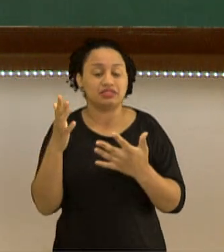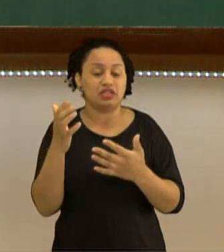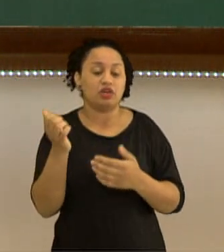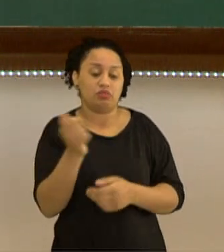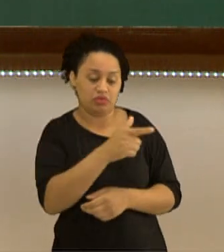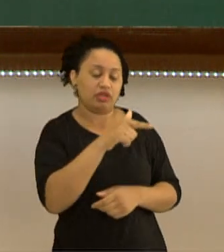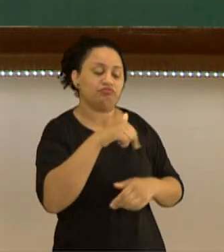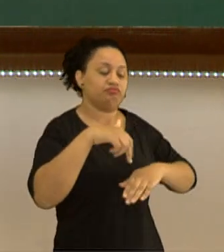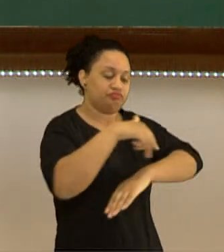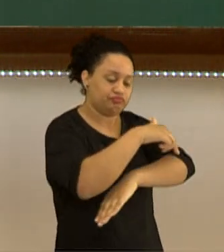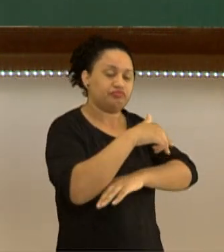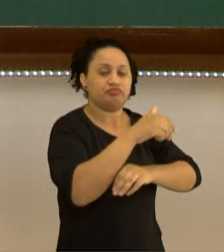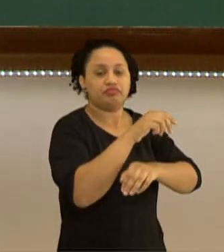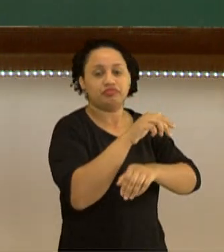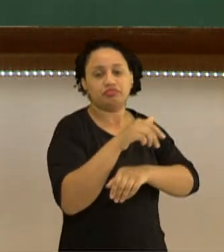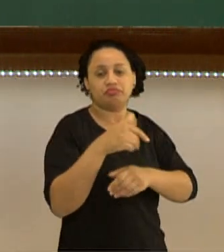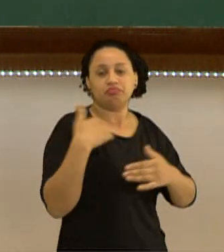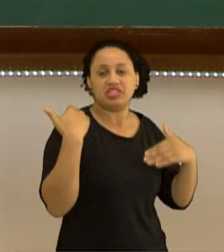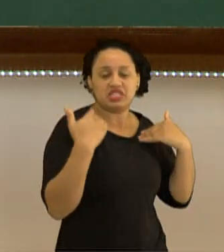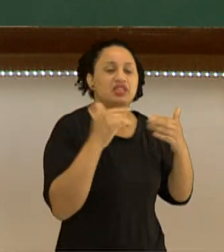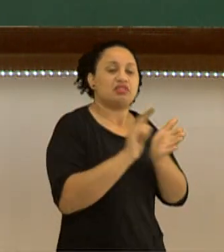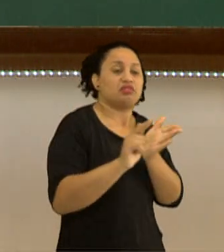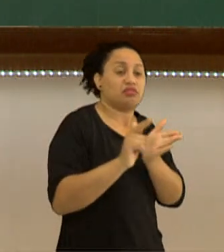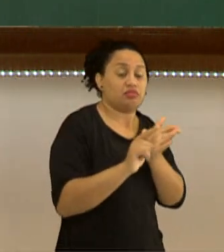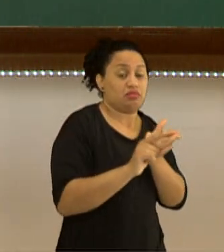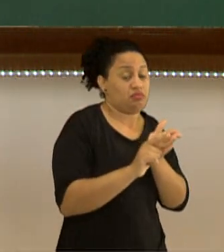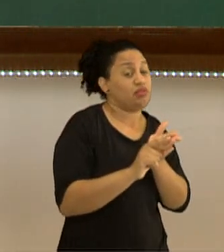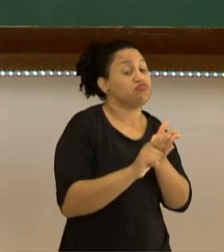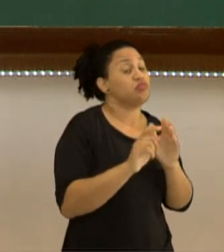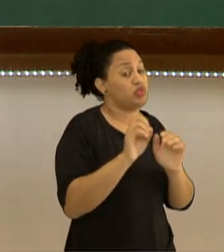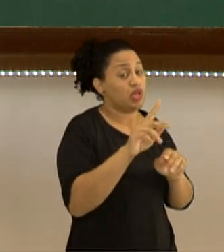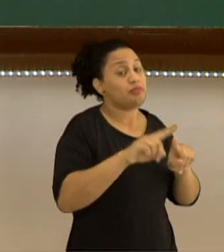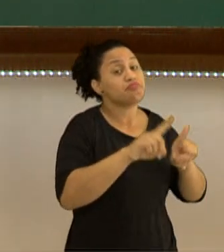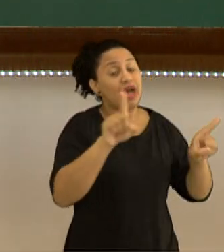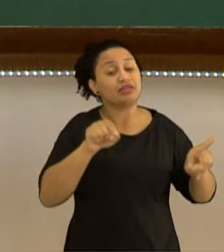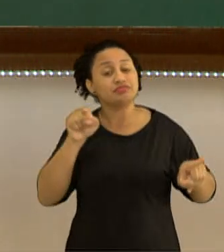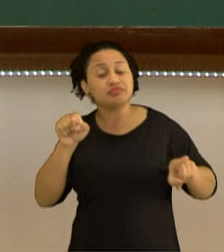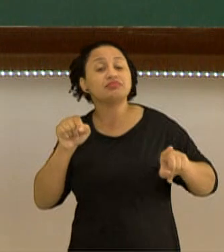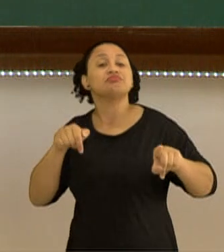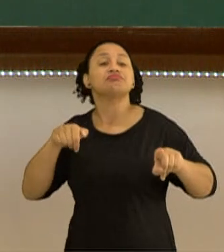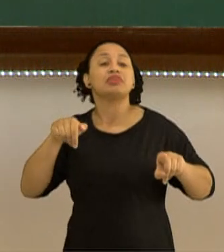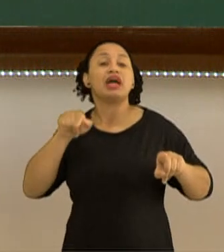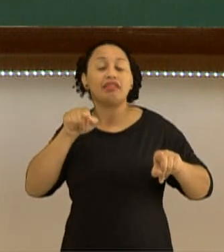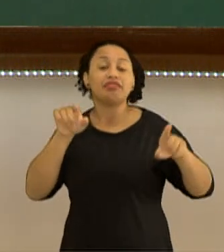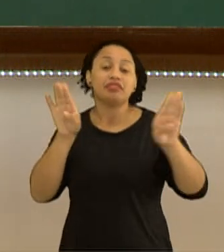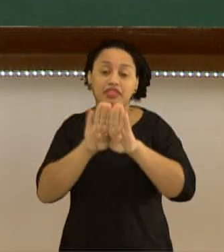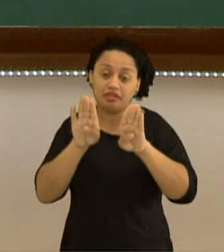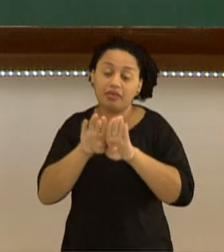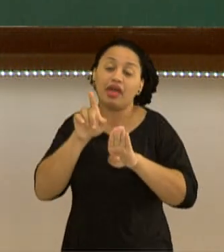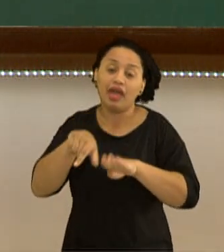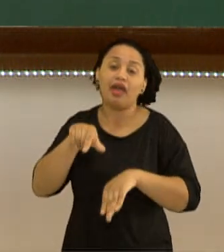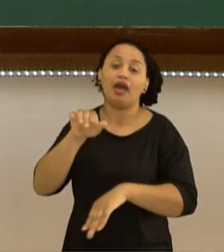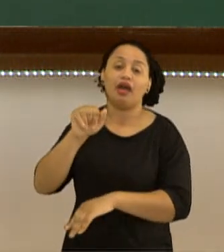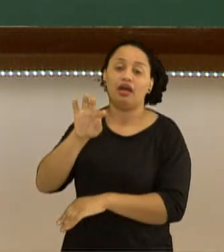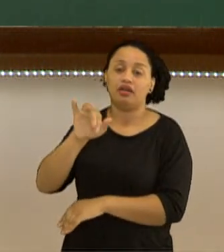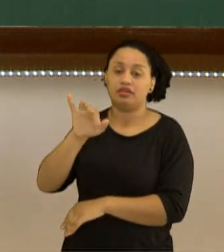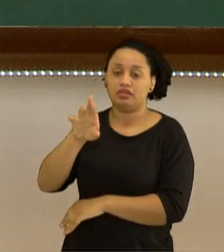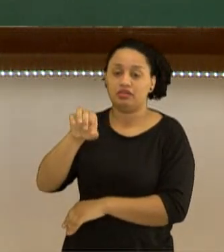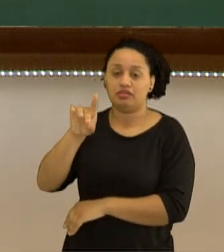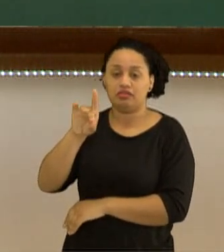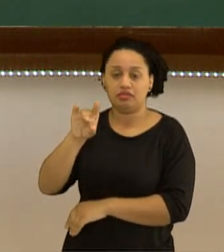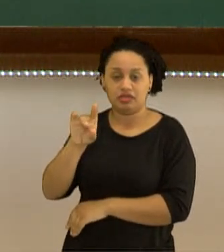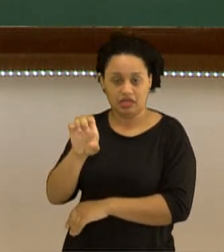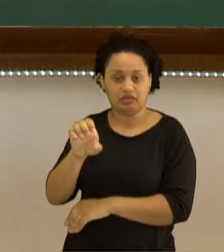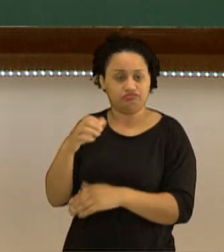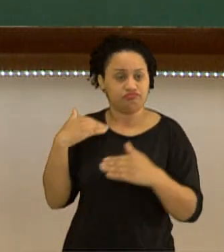física. Podemos considerar que todo o exercício físico é uma atividade física, porém é uma atividade física